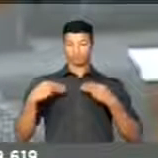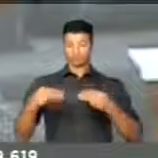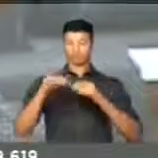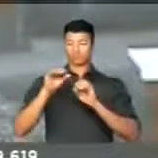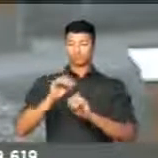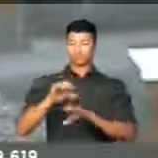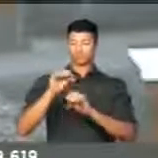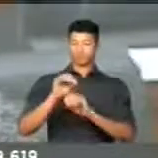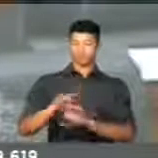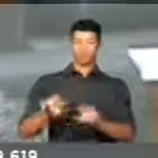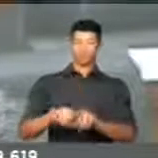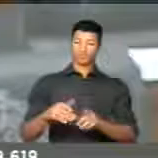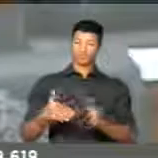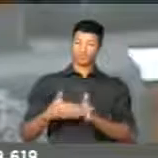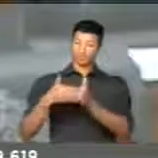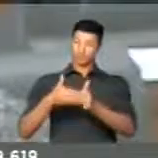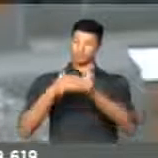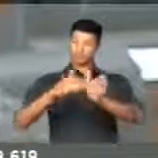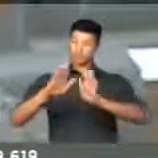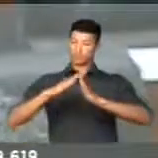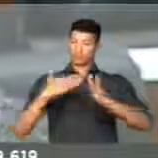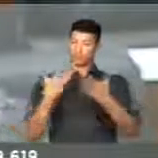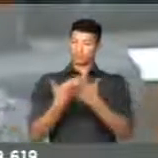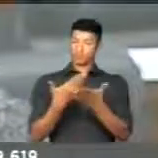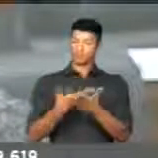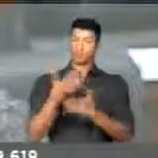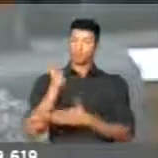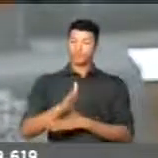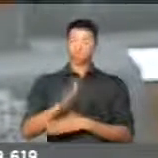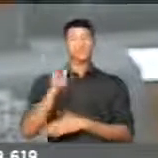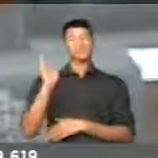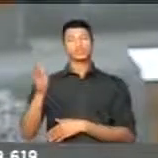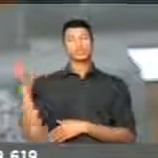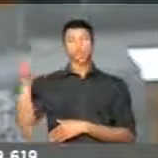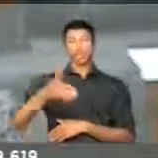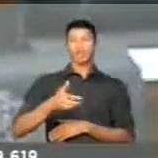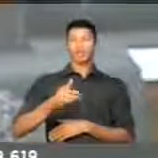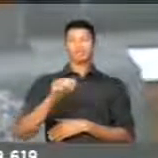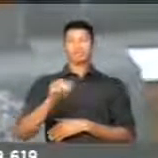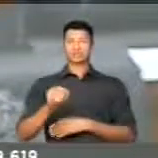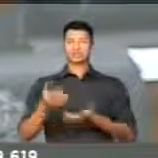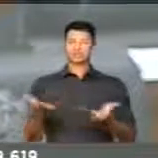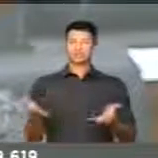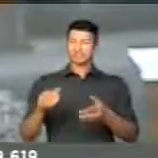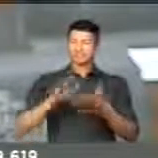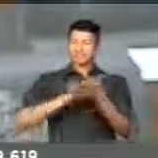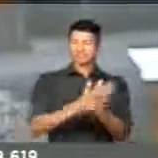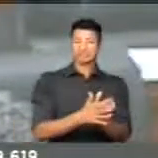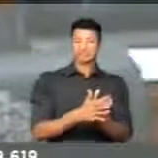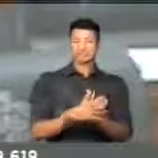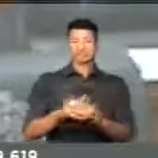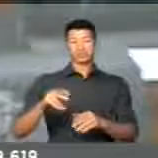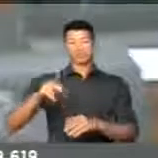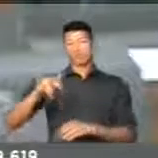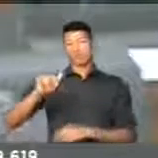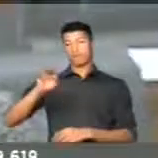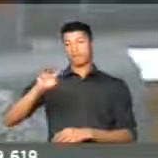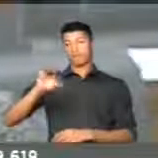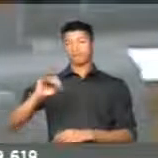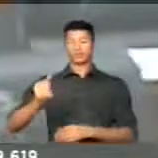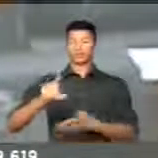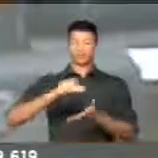da Educação, Caminhos da Escola, estavam lá sendo depreciados em um pátio